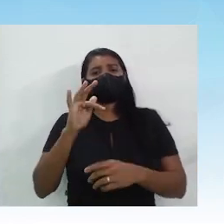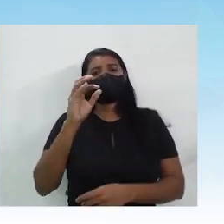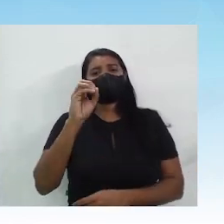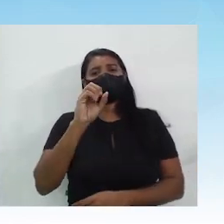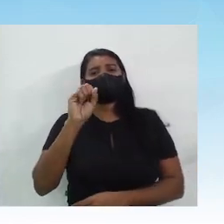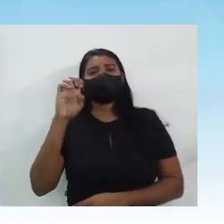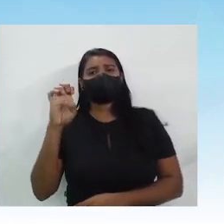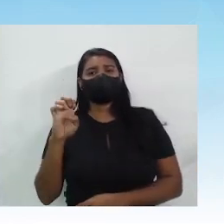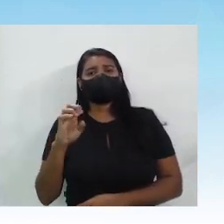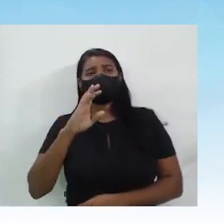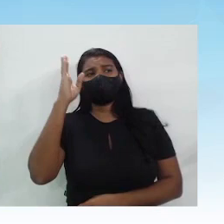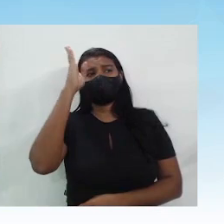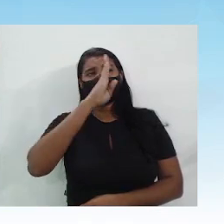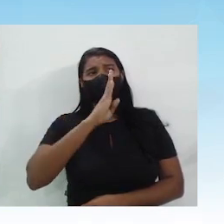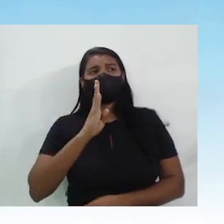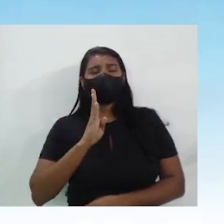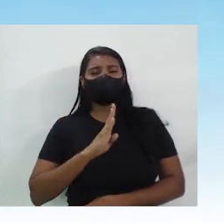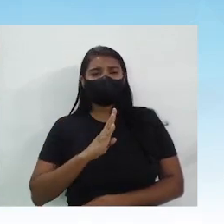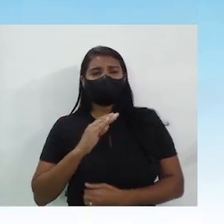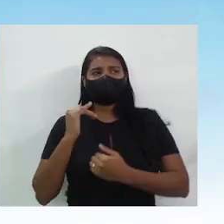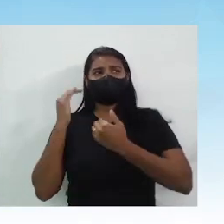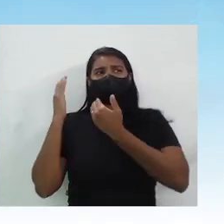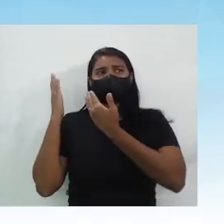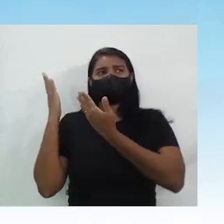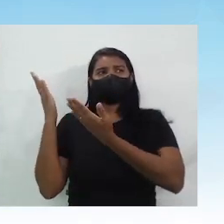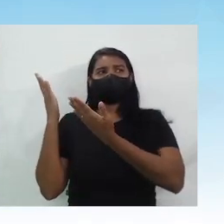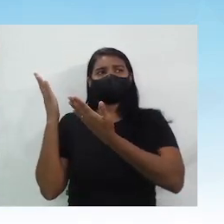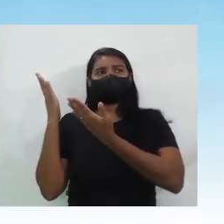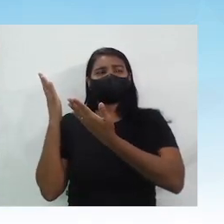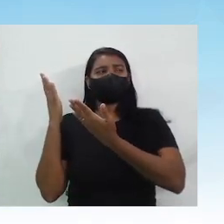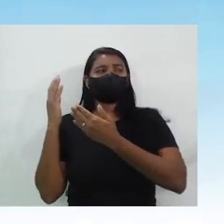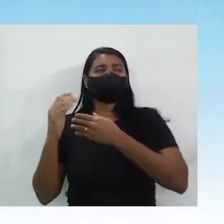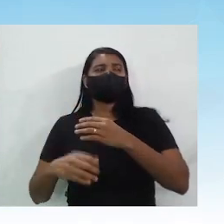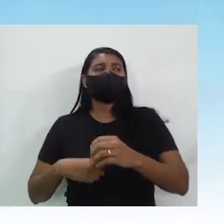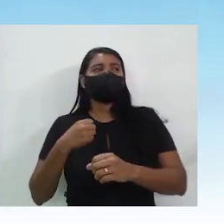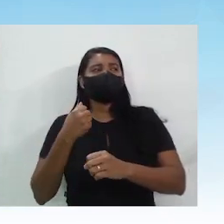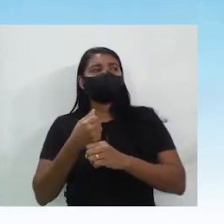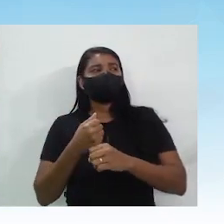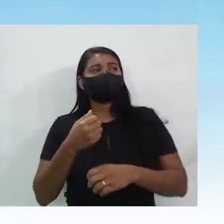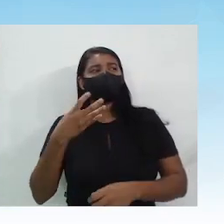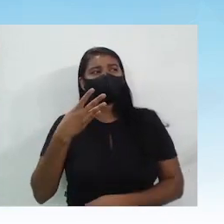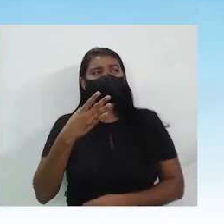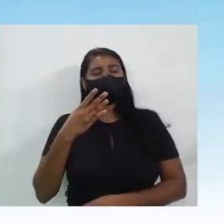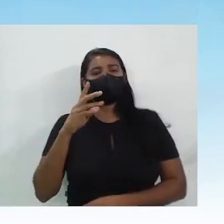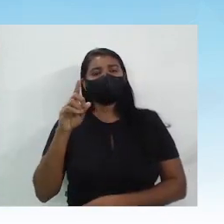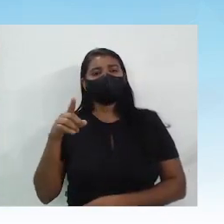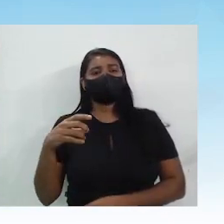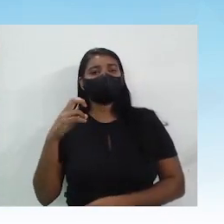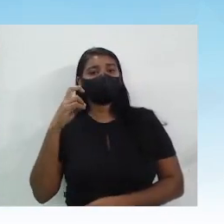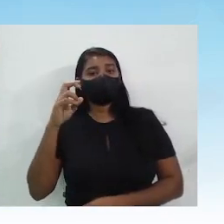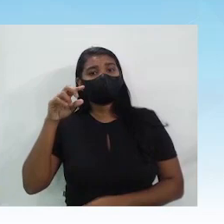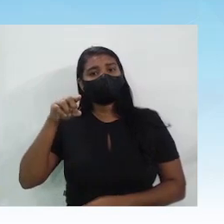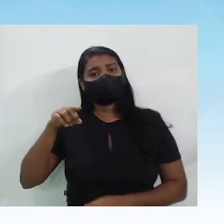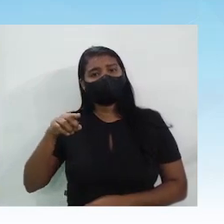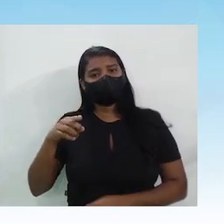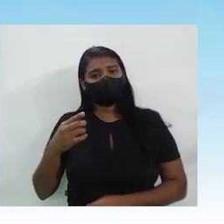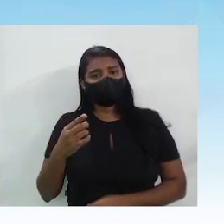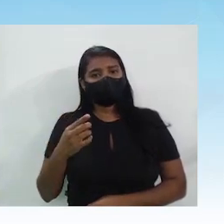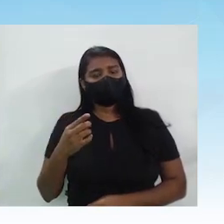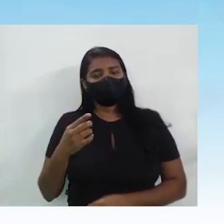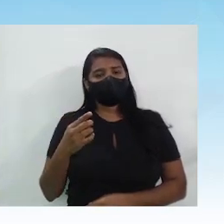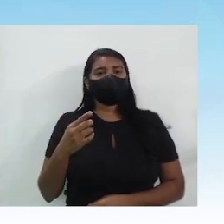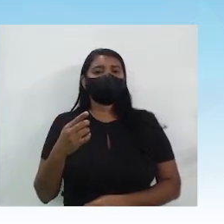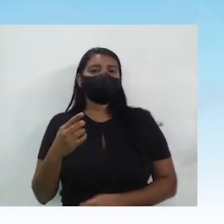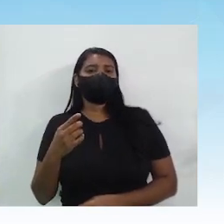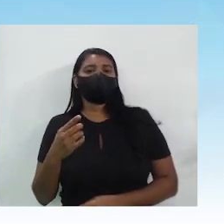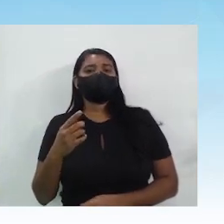combustível fóssil. O Brasil, ele vai lançar por ano cerca de 4,5 milhões